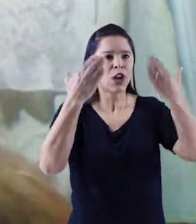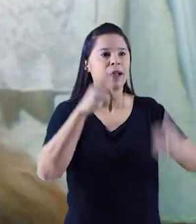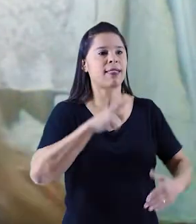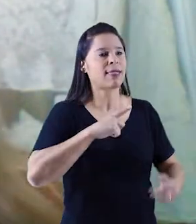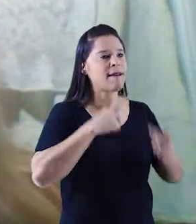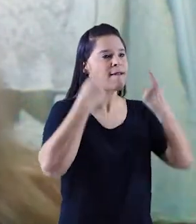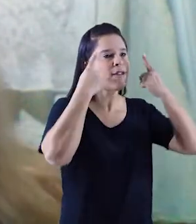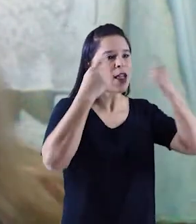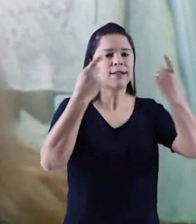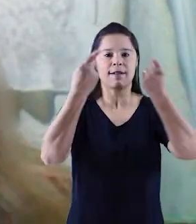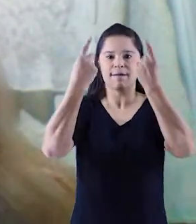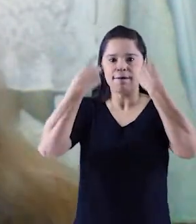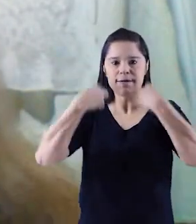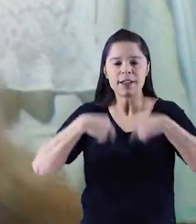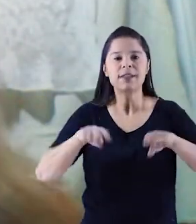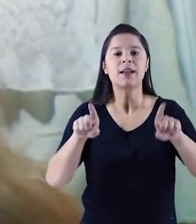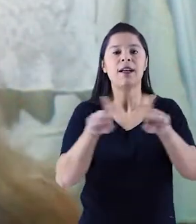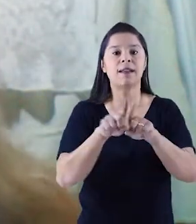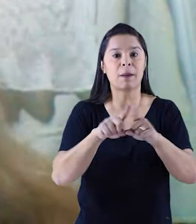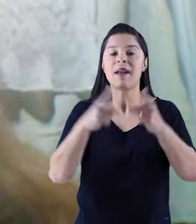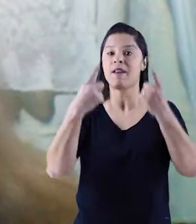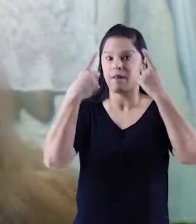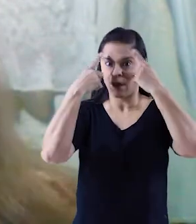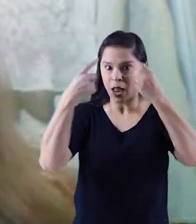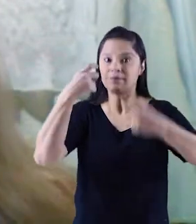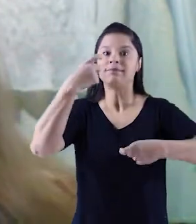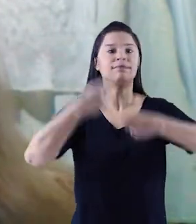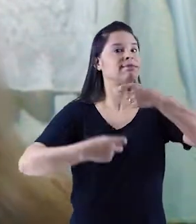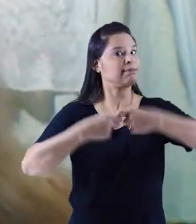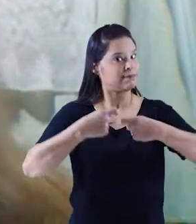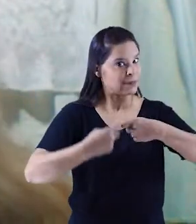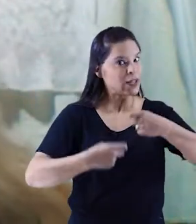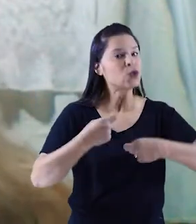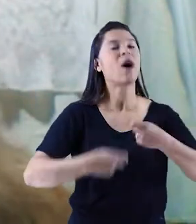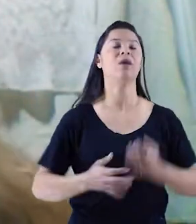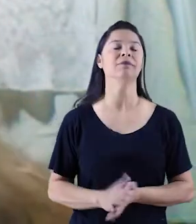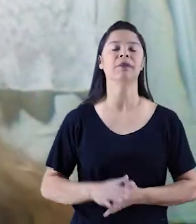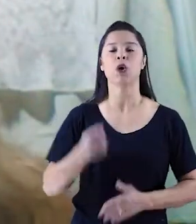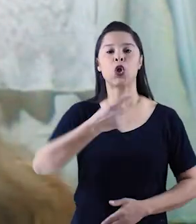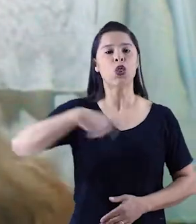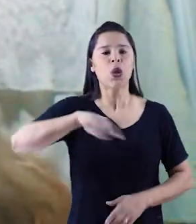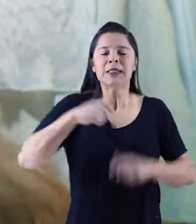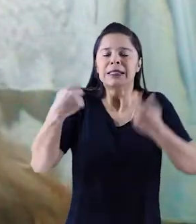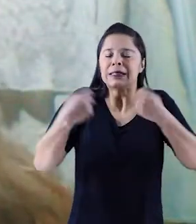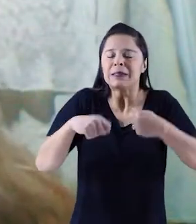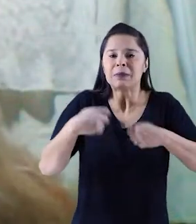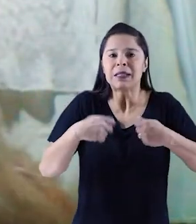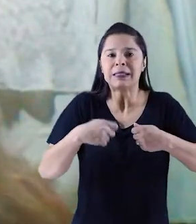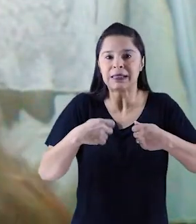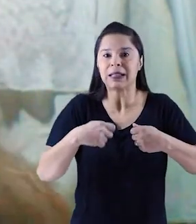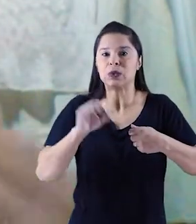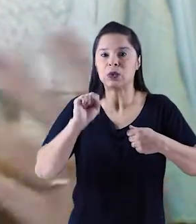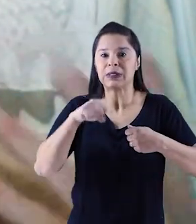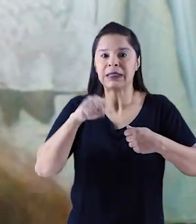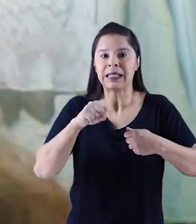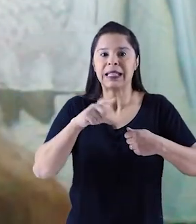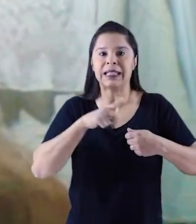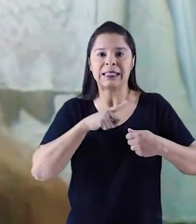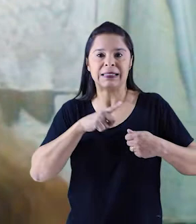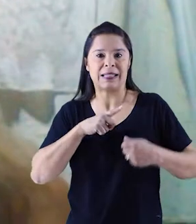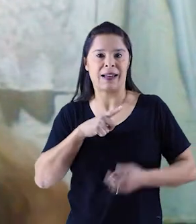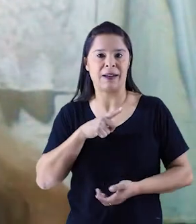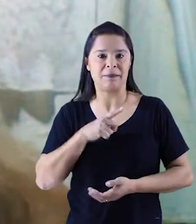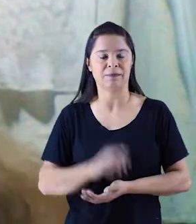a violência física, a violência sexual, tá? Então, nós precisamos, de uma certa forma, fazer com